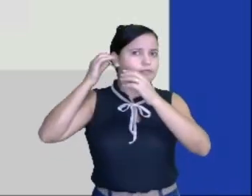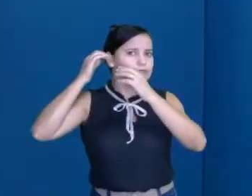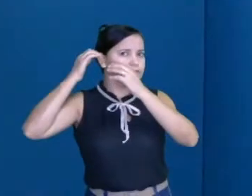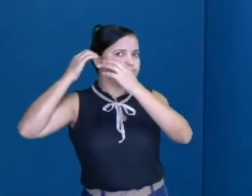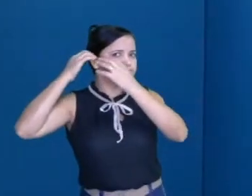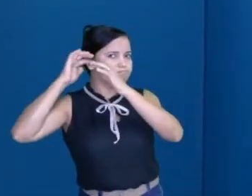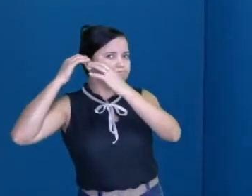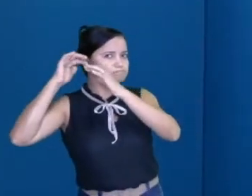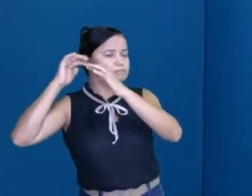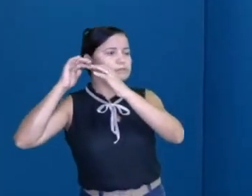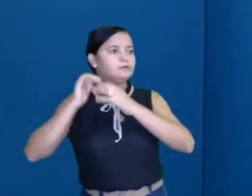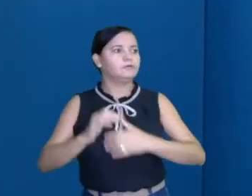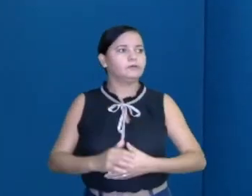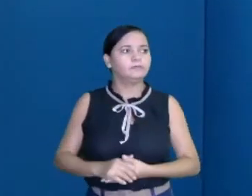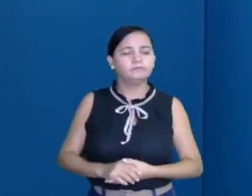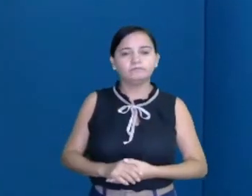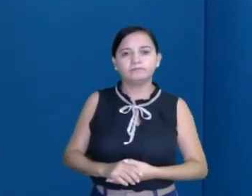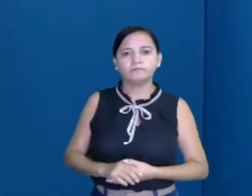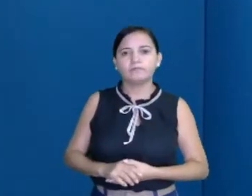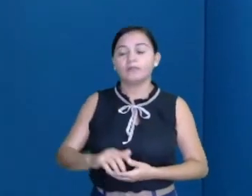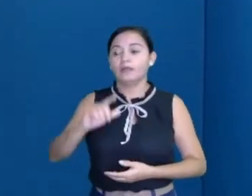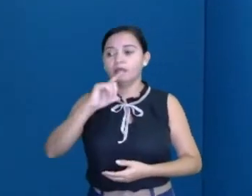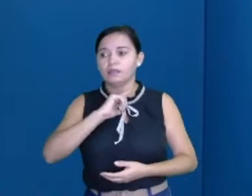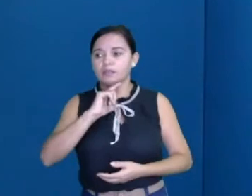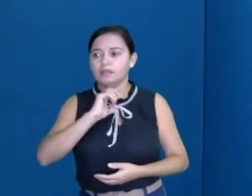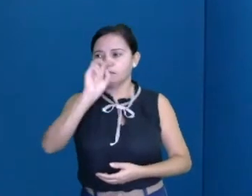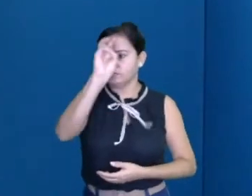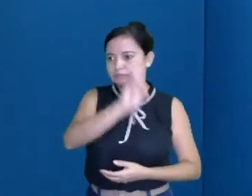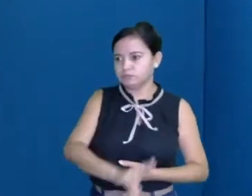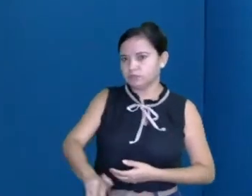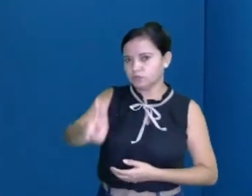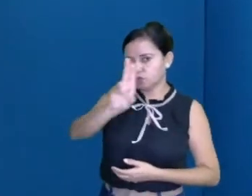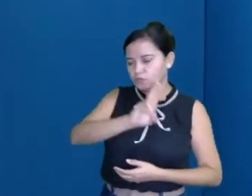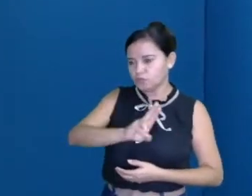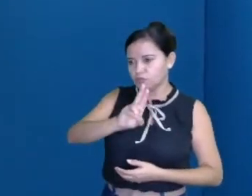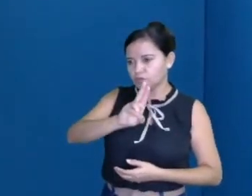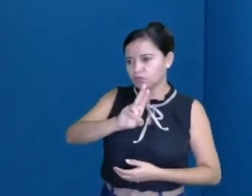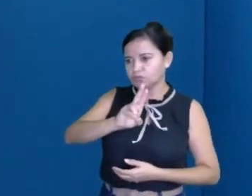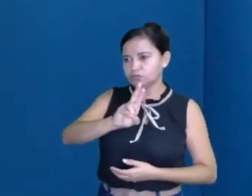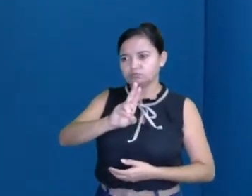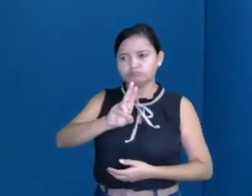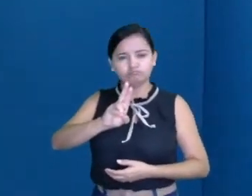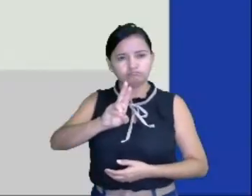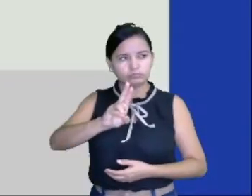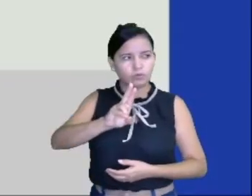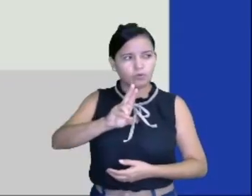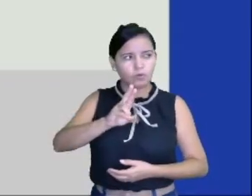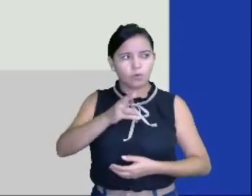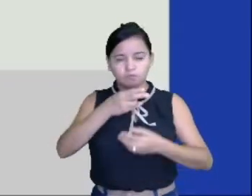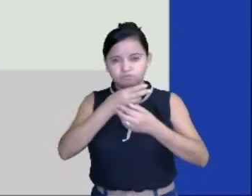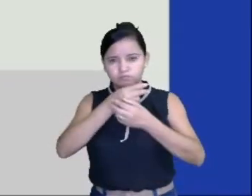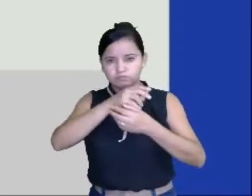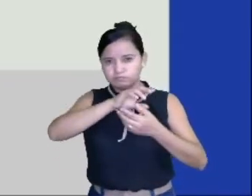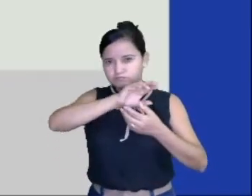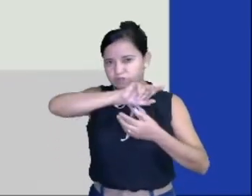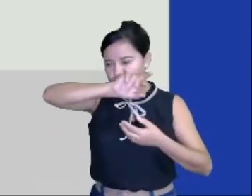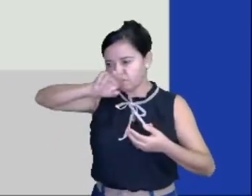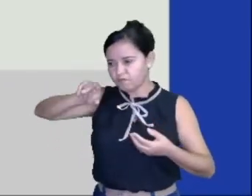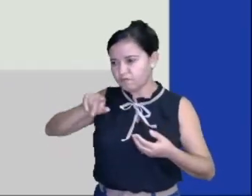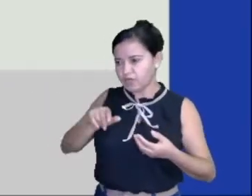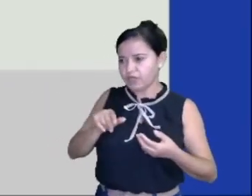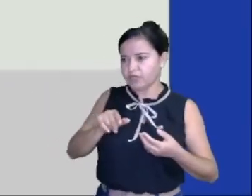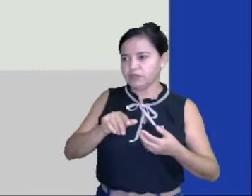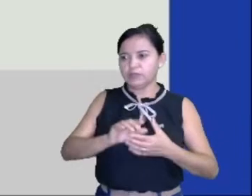slide. Através do uso da radioatividade, tá? Ele pegou justamente partículas alfas, né? E ele